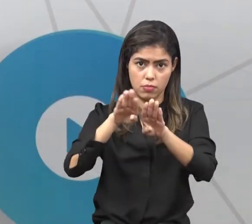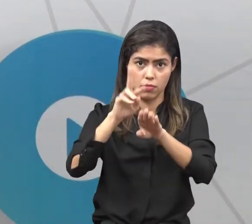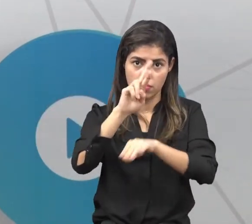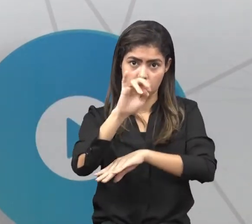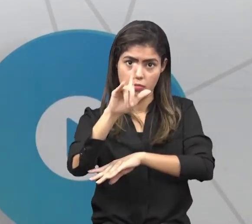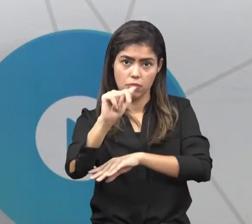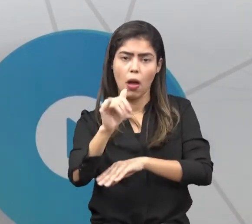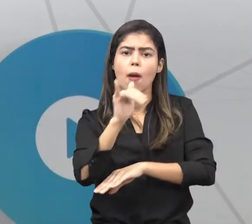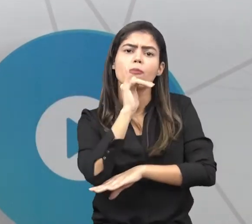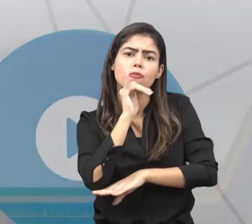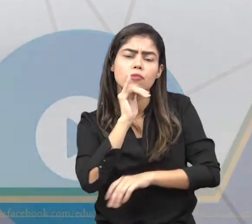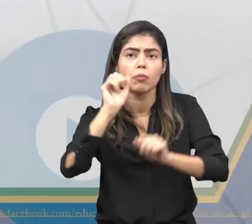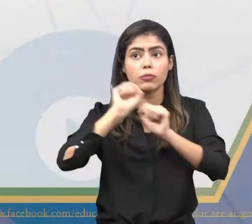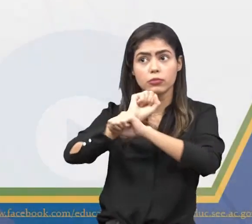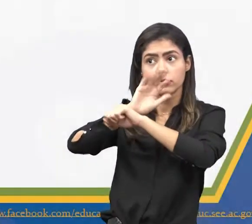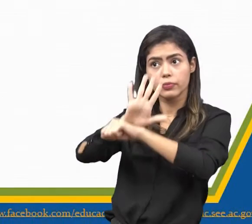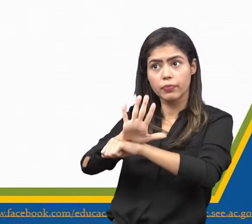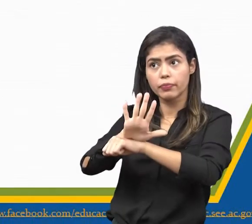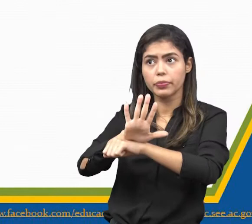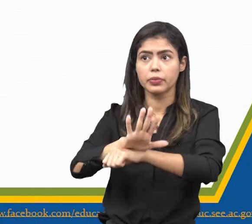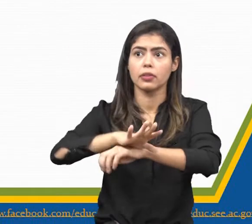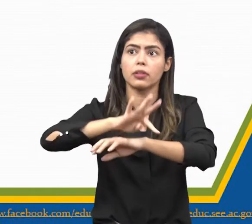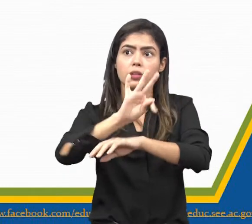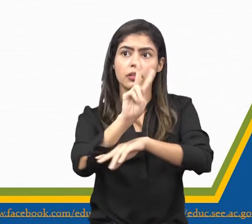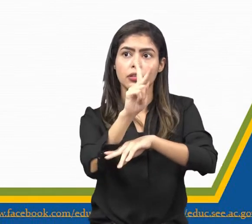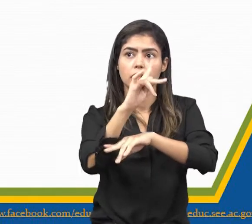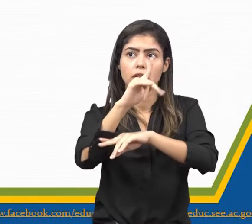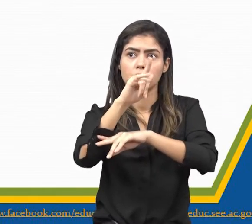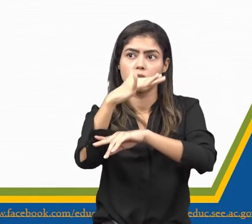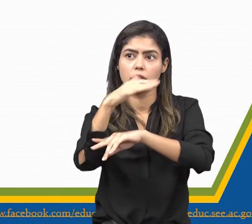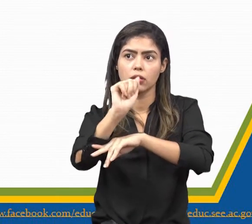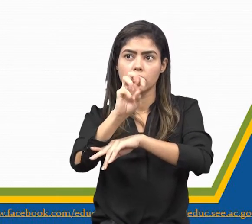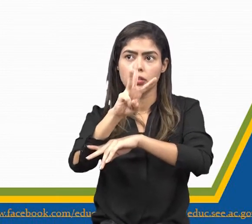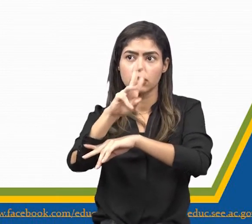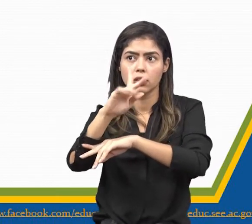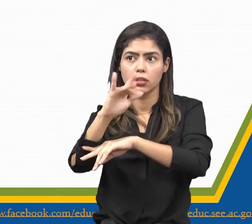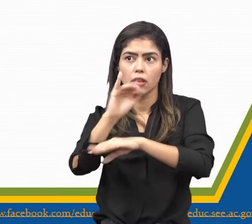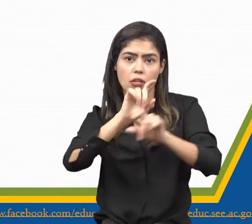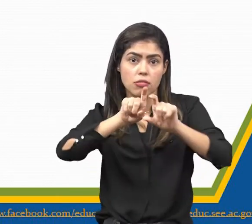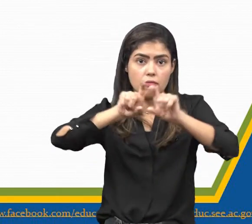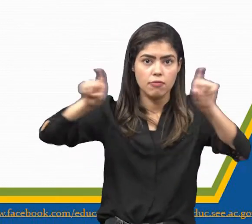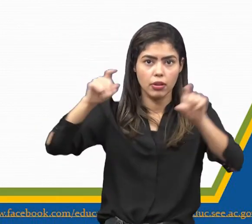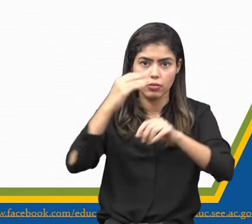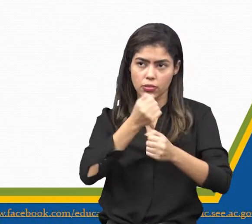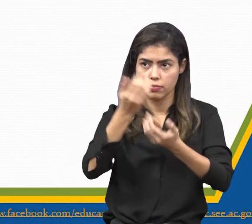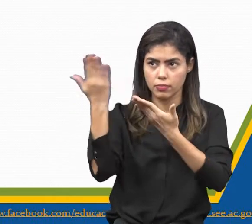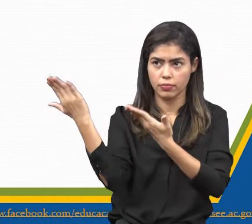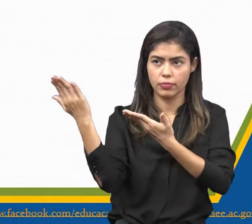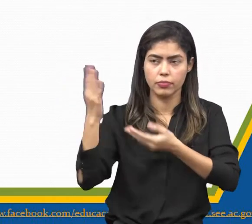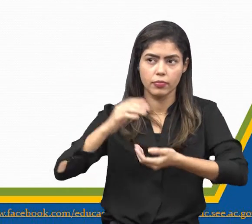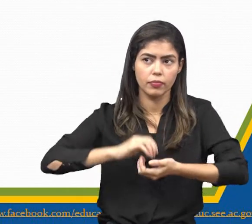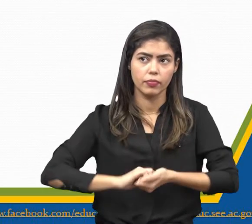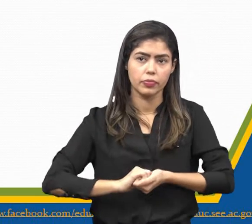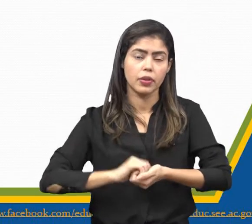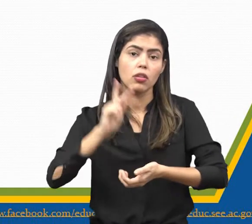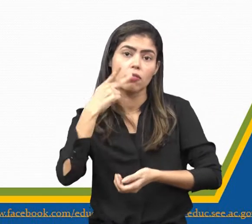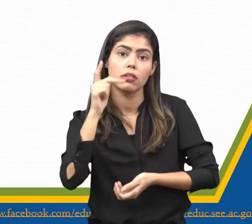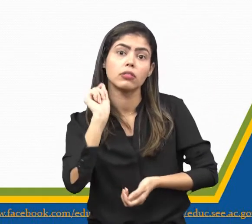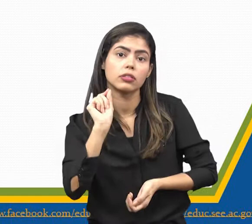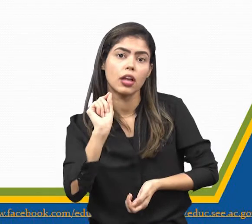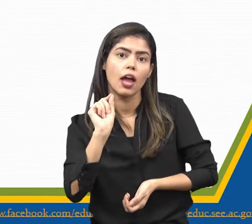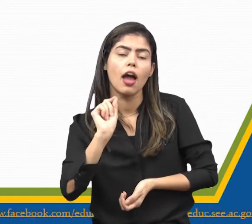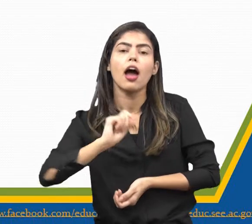Por exemplo, aqui no slide, eu tenho the girl who lives next door is a nurse. Então, eu estou falando